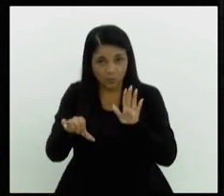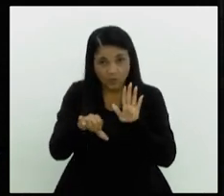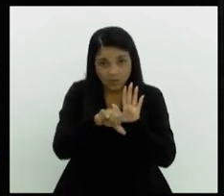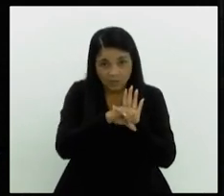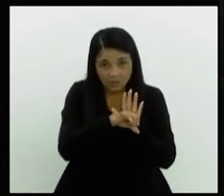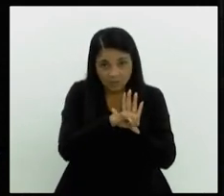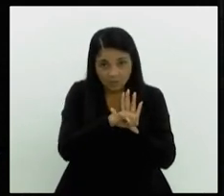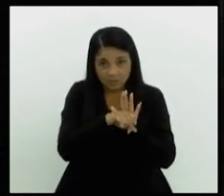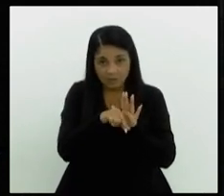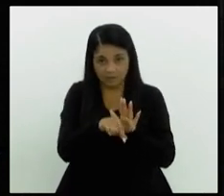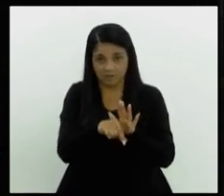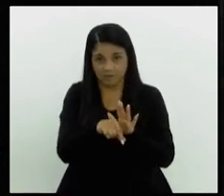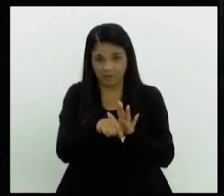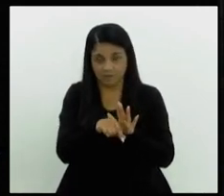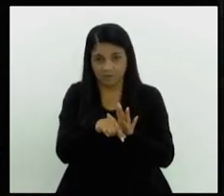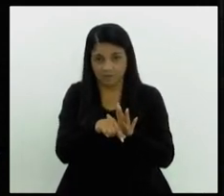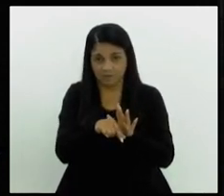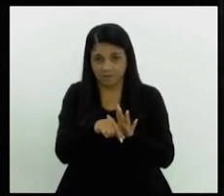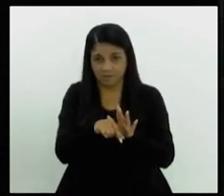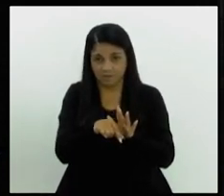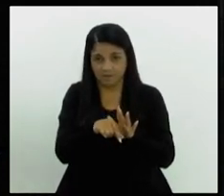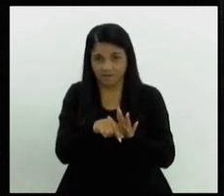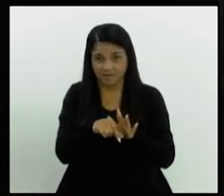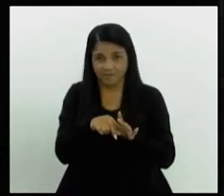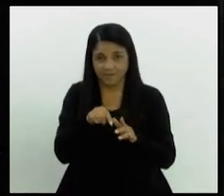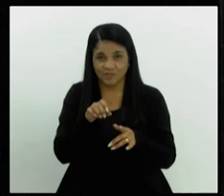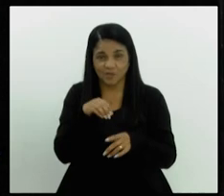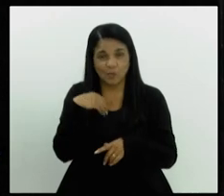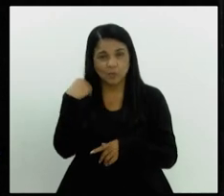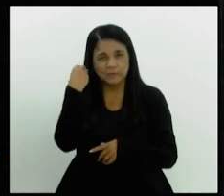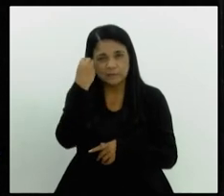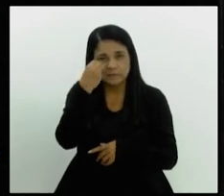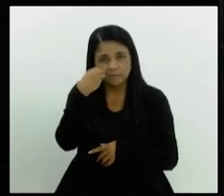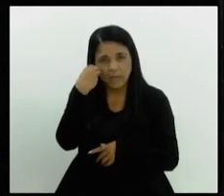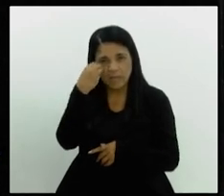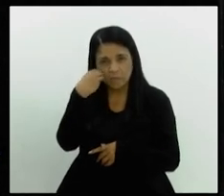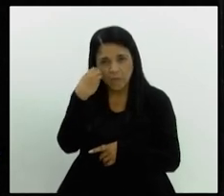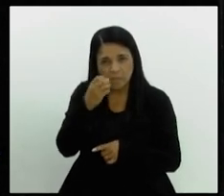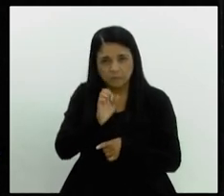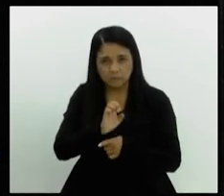quiseram fazer com o estado do Rio de Janeiro um experimento,